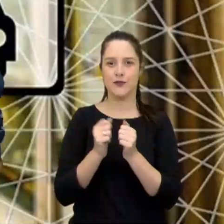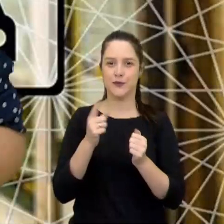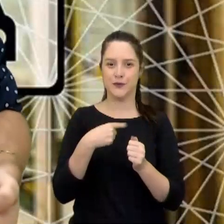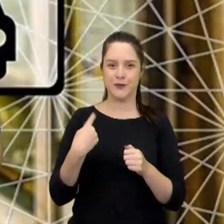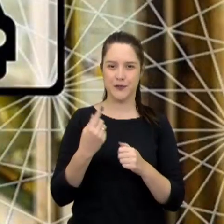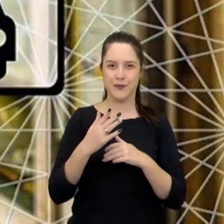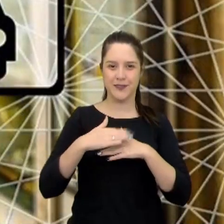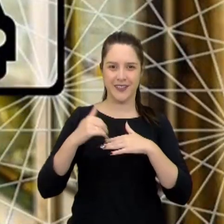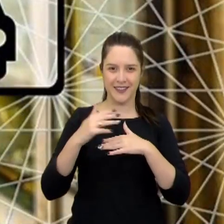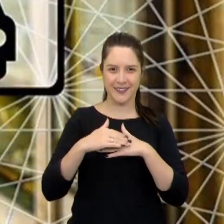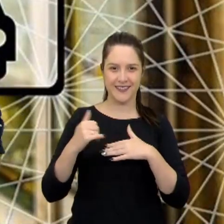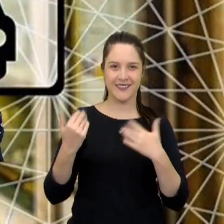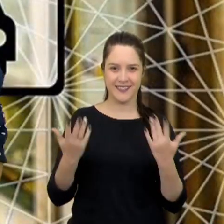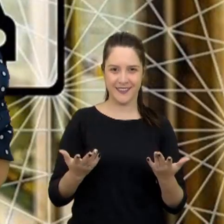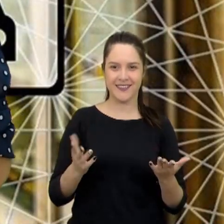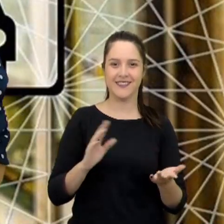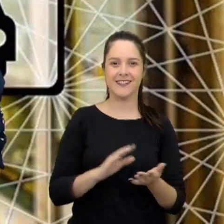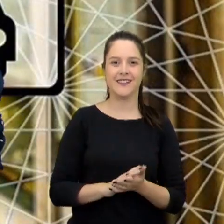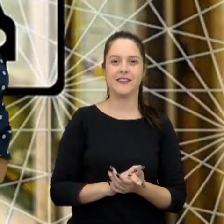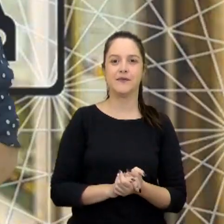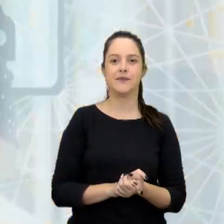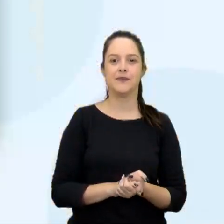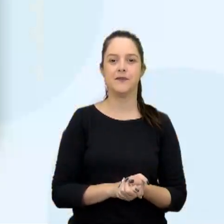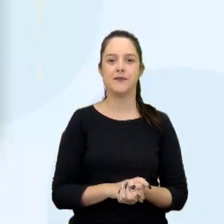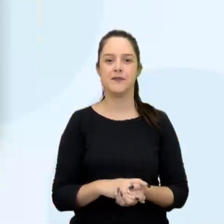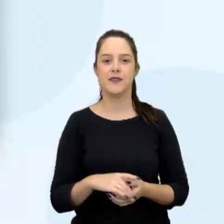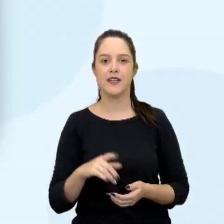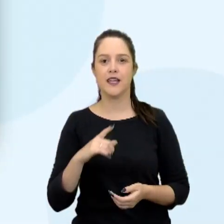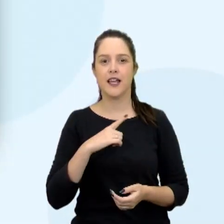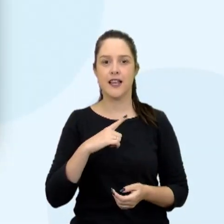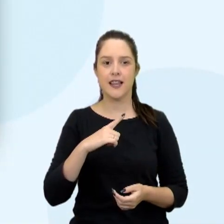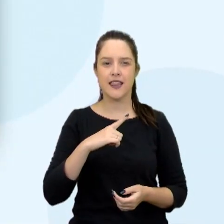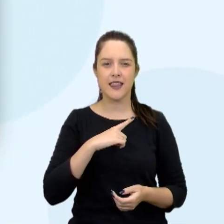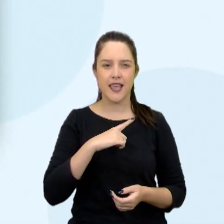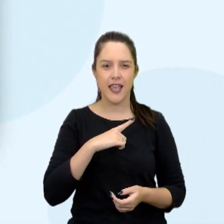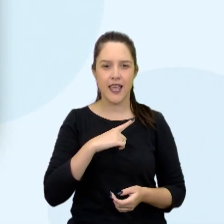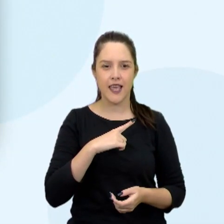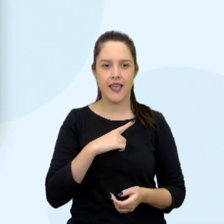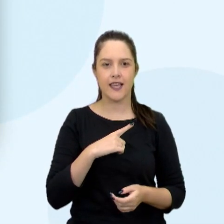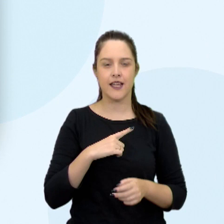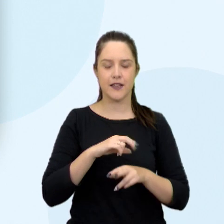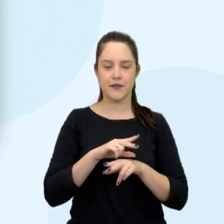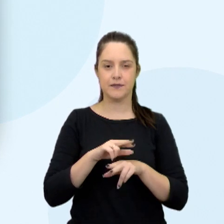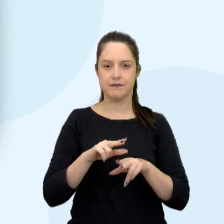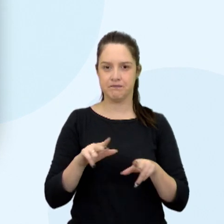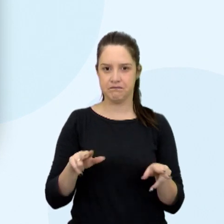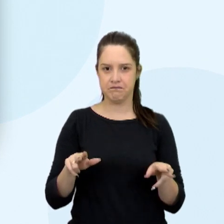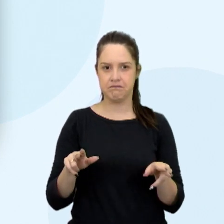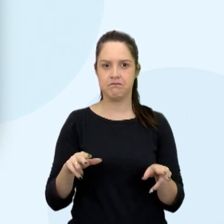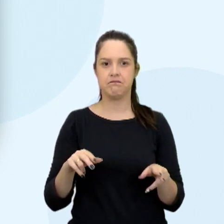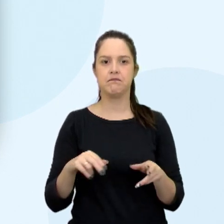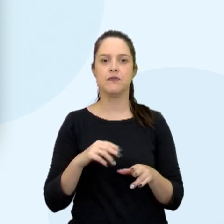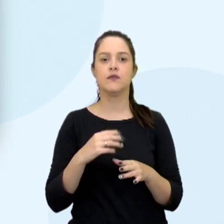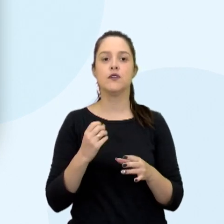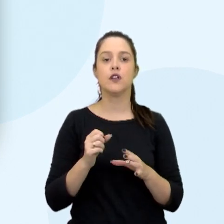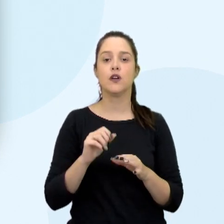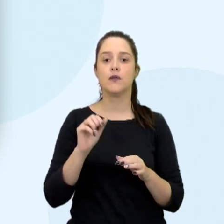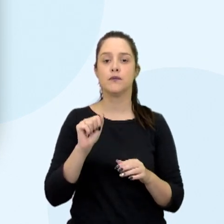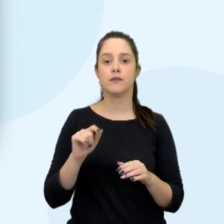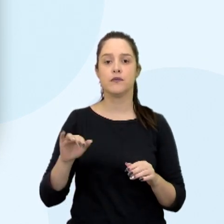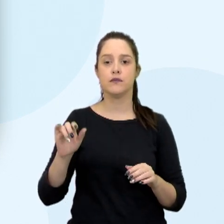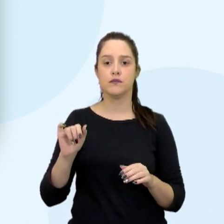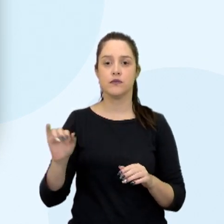Olha a reflexão dela aí na tela para vocês. Temos que alfabetizar para a leitura da imagem. Através da leitura de obras de